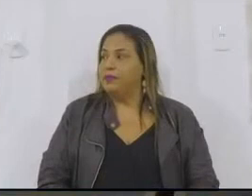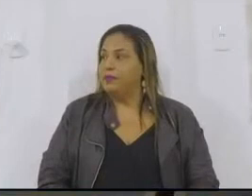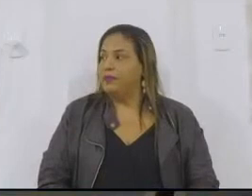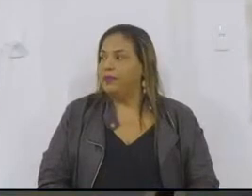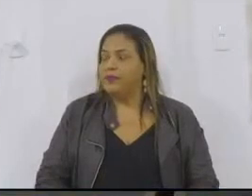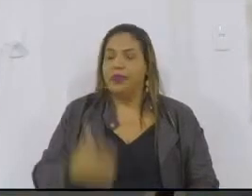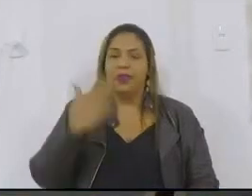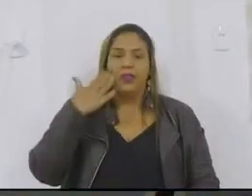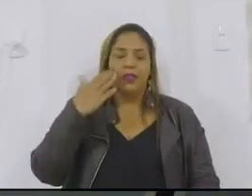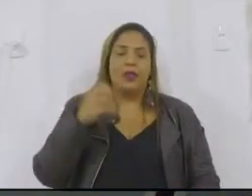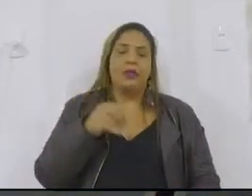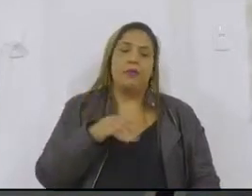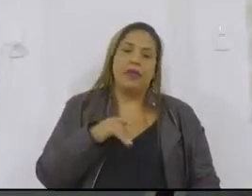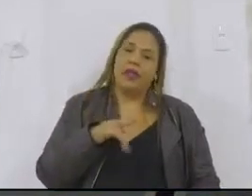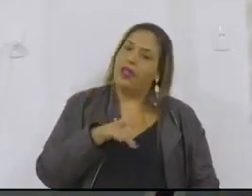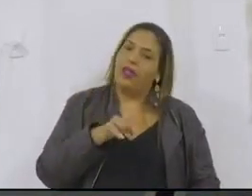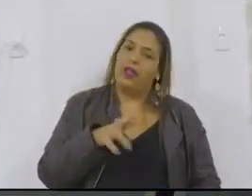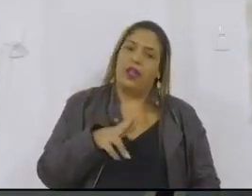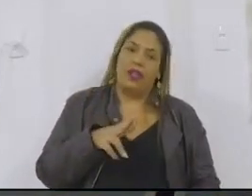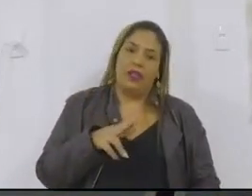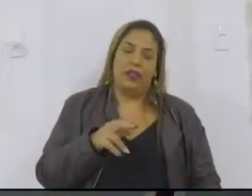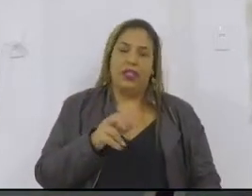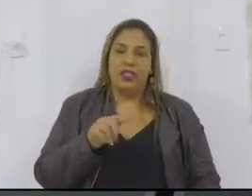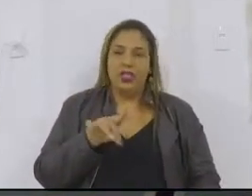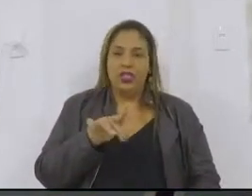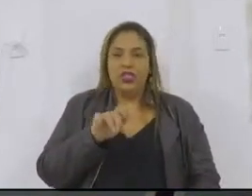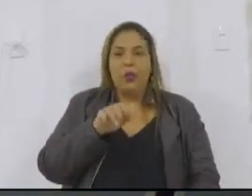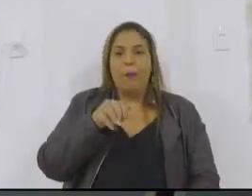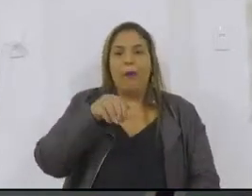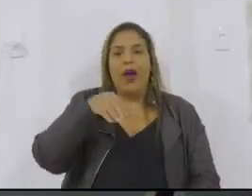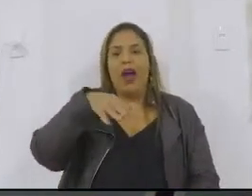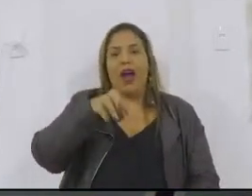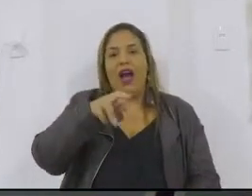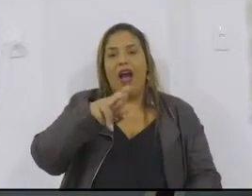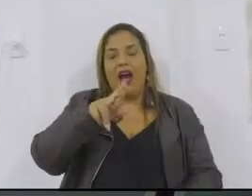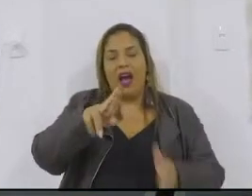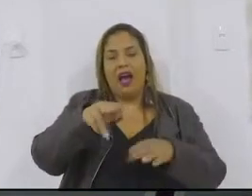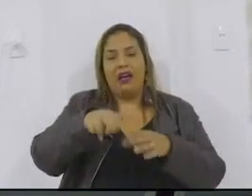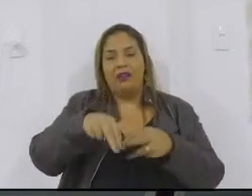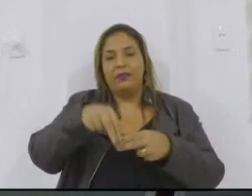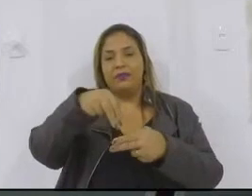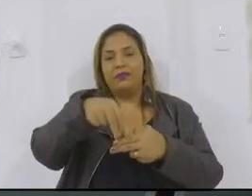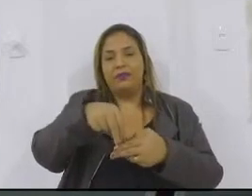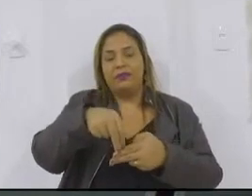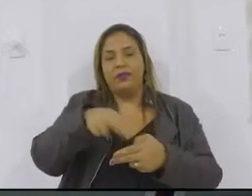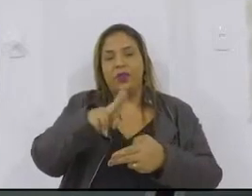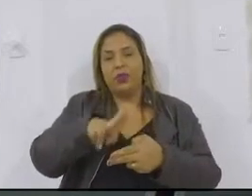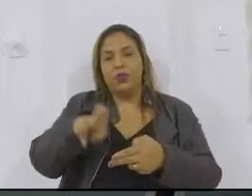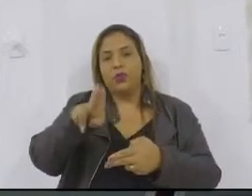Agradeço o vereador Miller Souza e convido o vereador Gilmar Cordeiro para fazer uso da palavra.